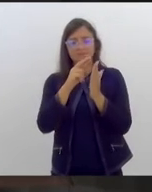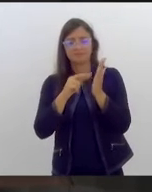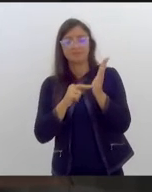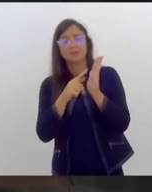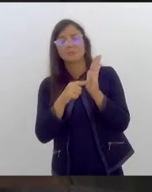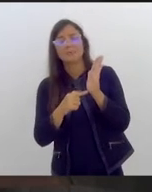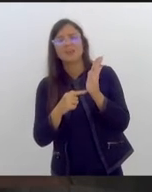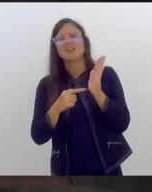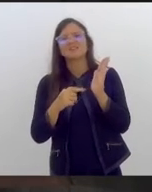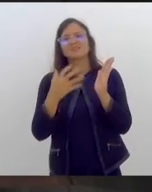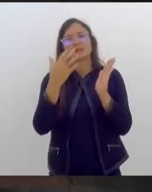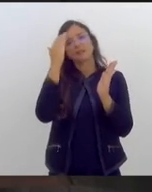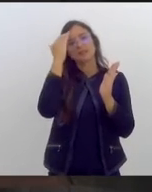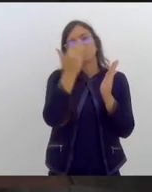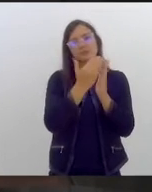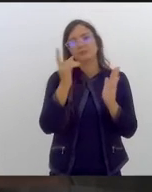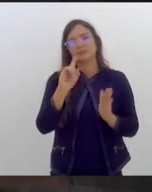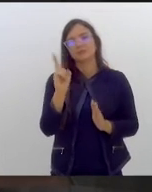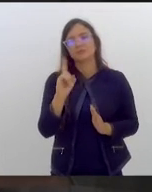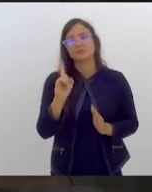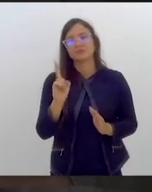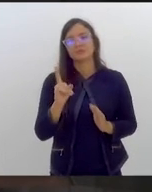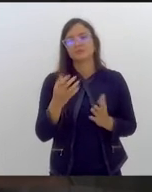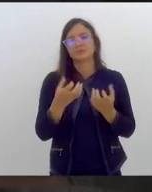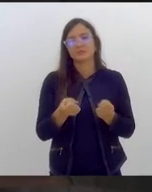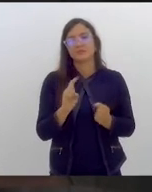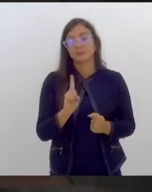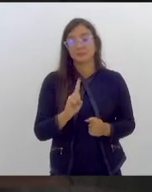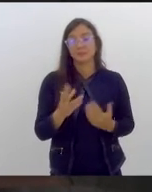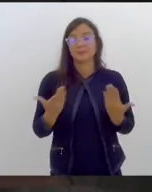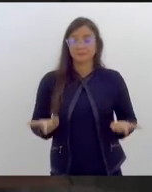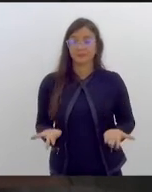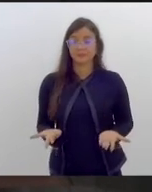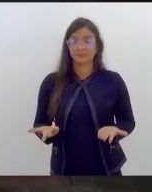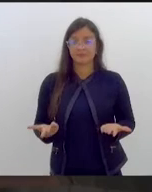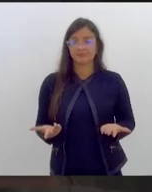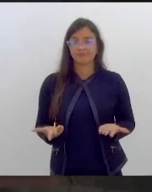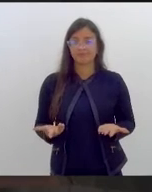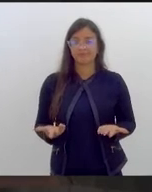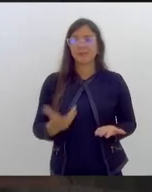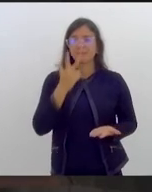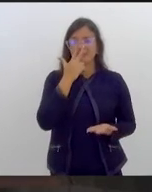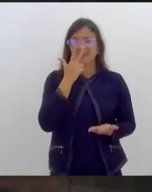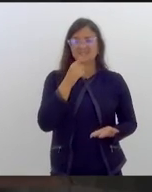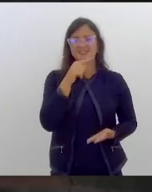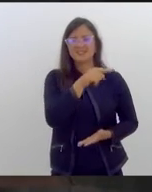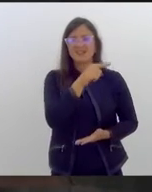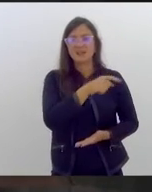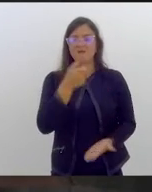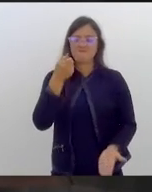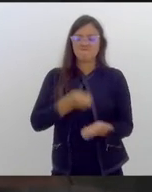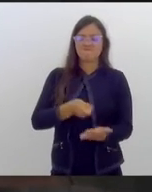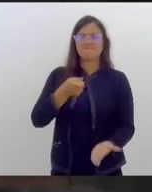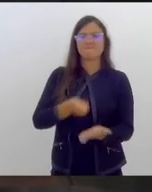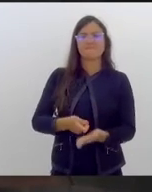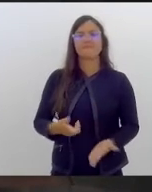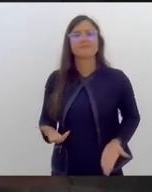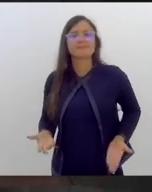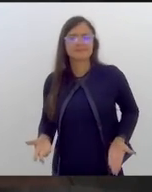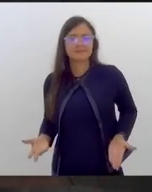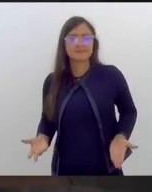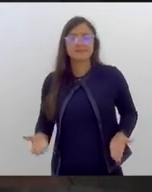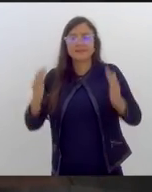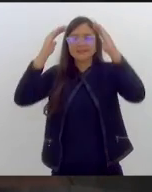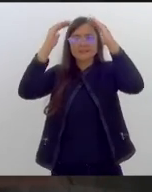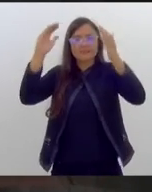além desta dimensão é que revela já uma forma autoritária e desrespeitosa de lidar com a democracia